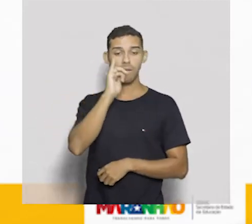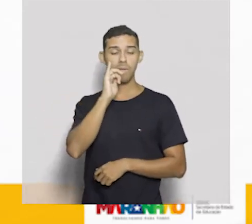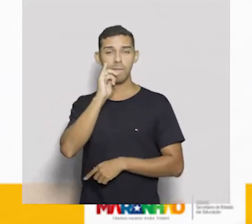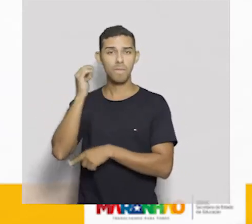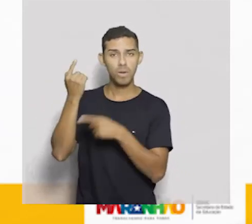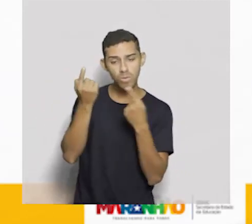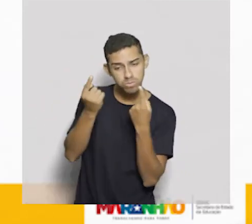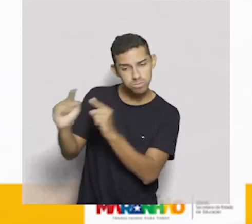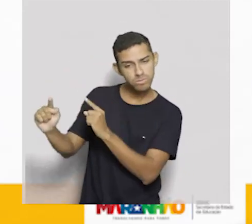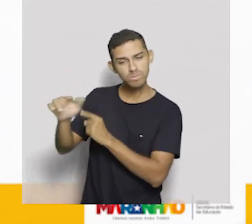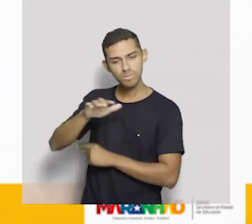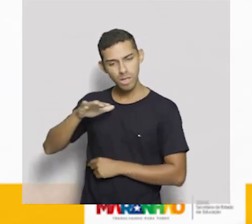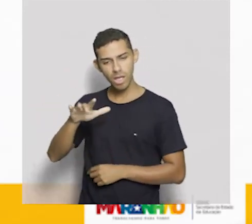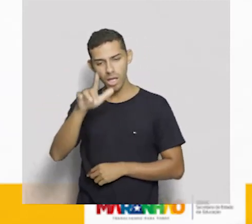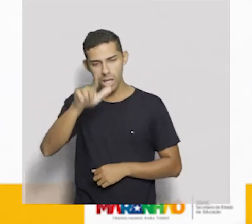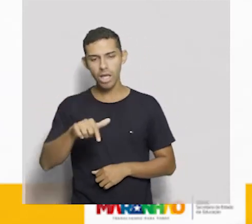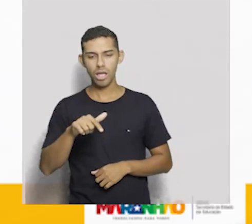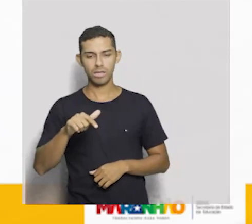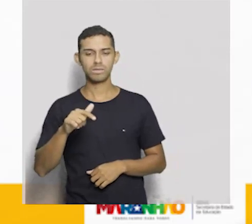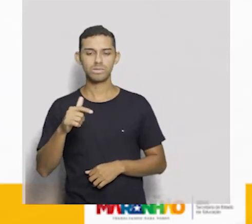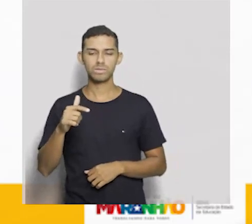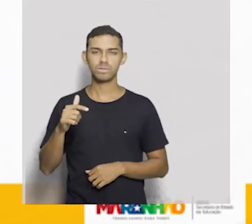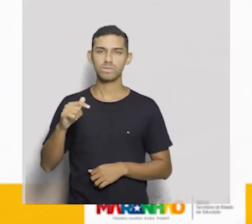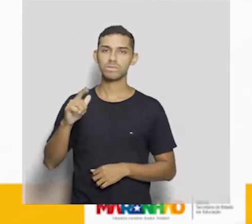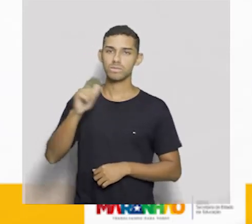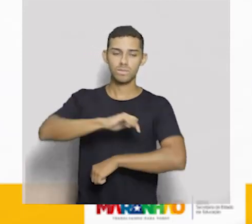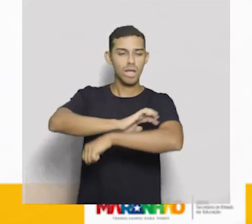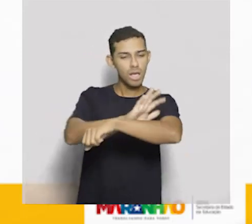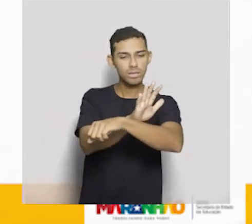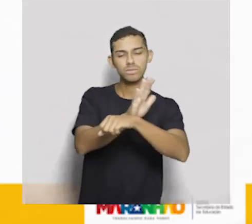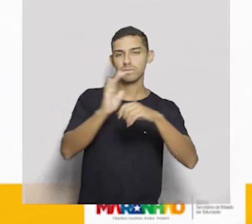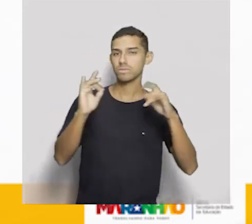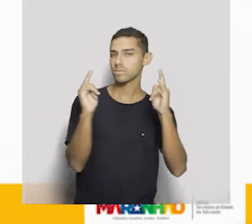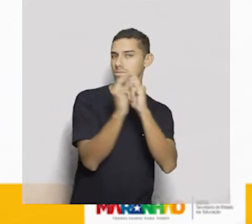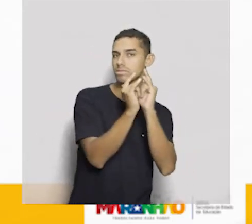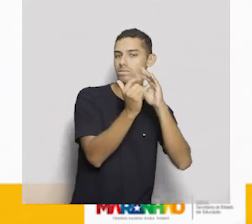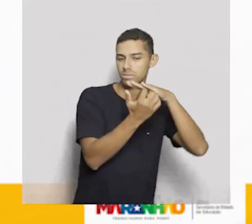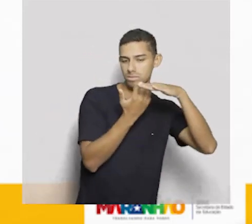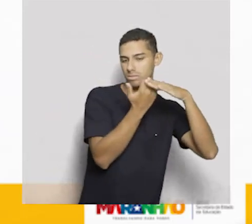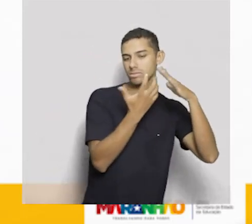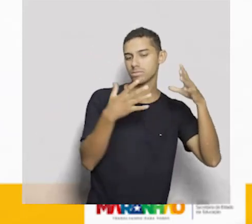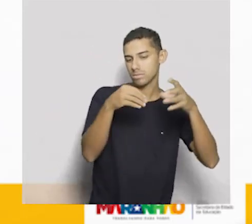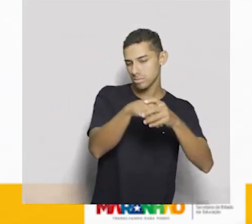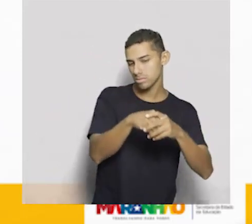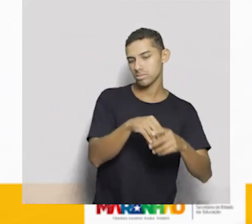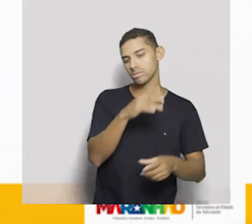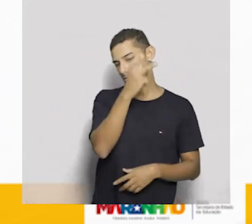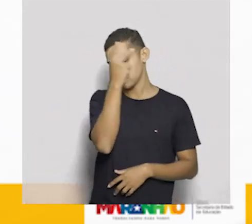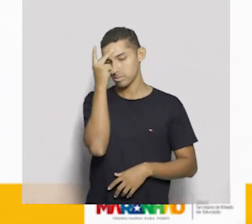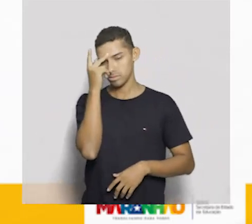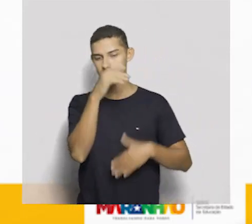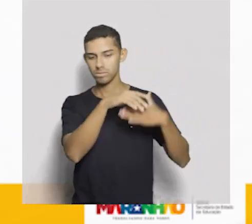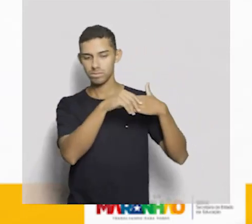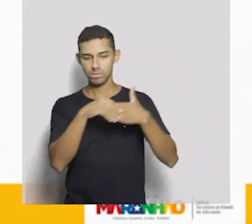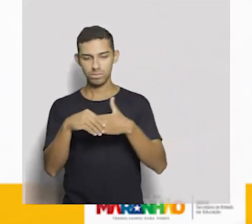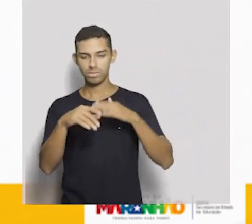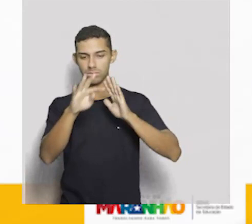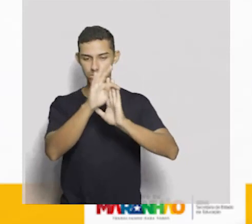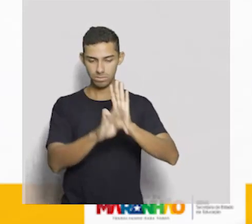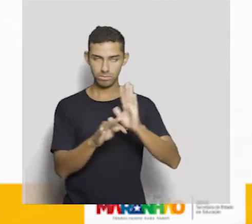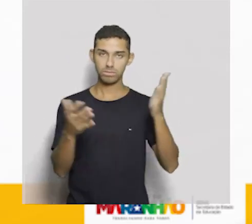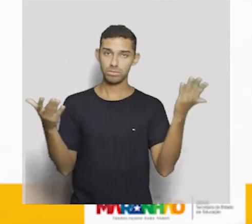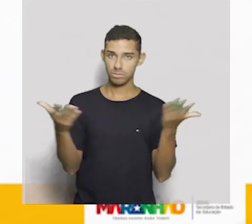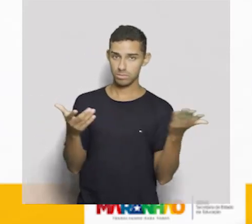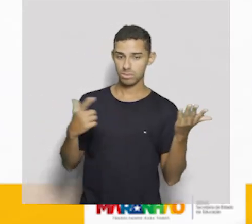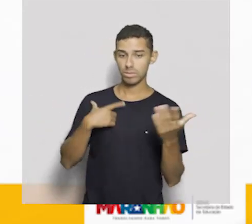combater esse tipo de racismo que é o racismo institucional que o texto traz no Brasil a